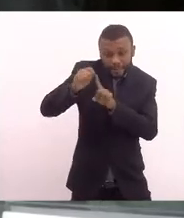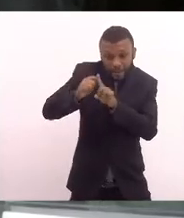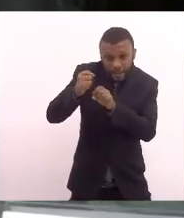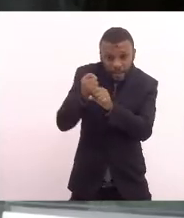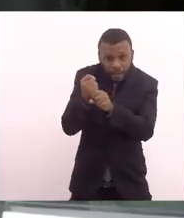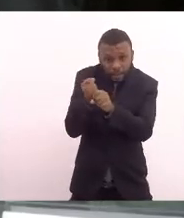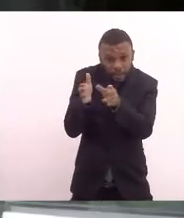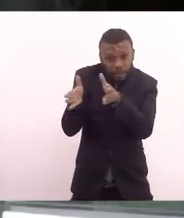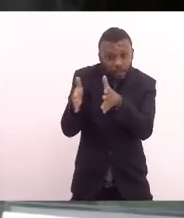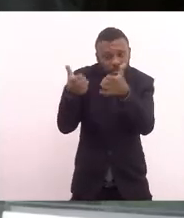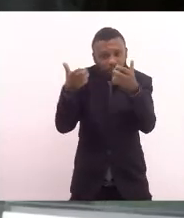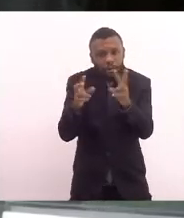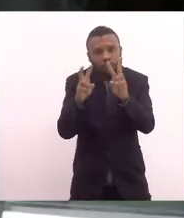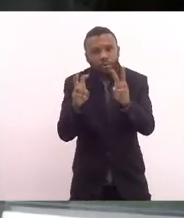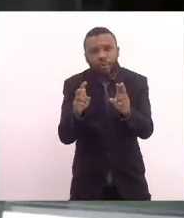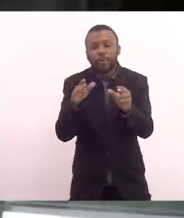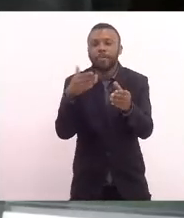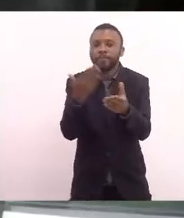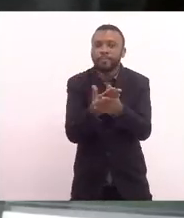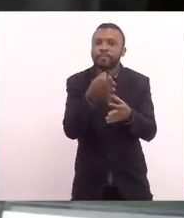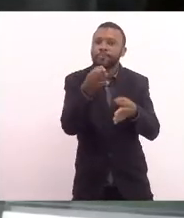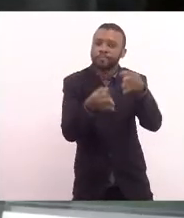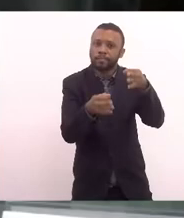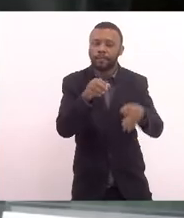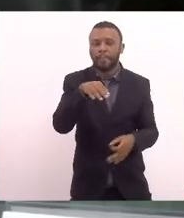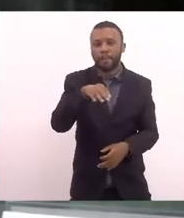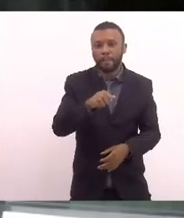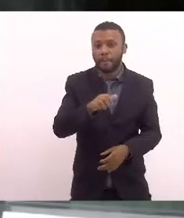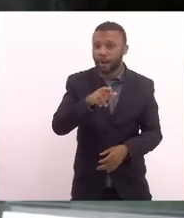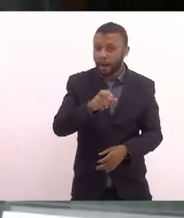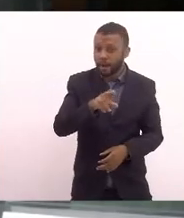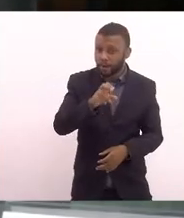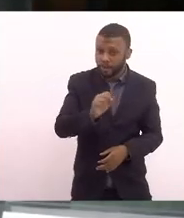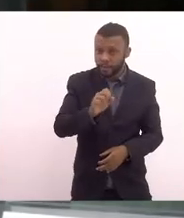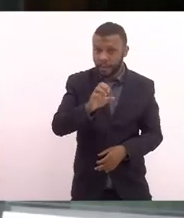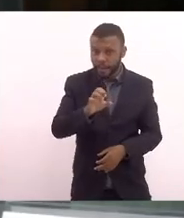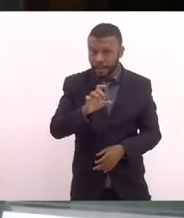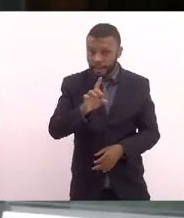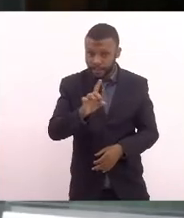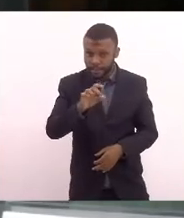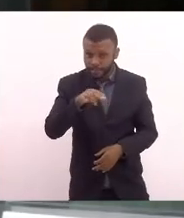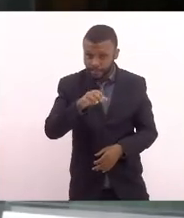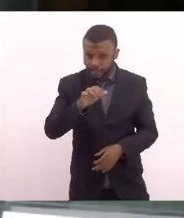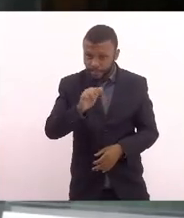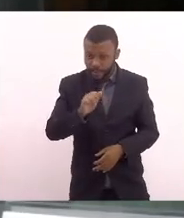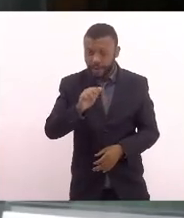o julgamento de Marcos e Edma Valadão, que está prestes a acontecer,